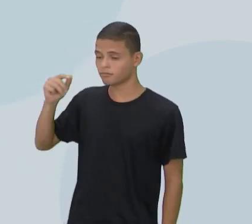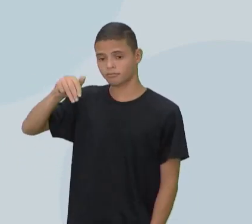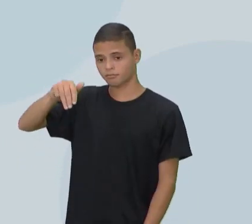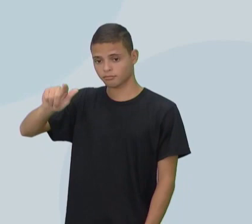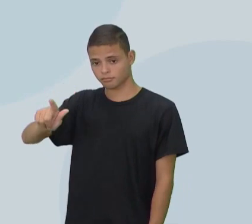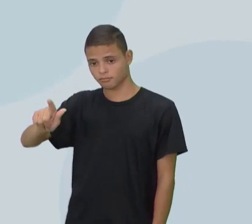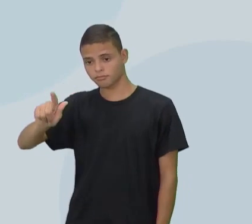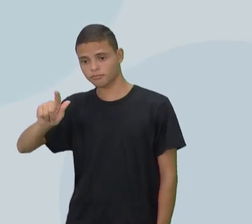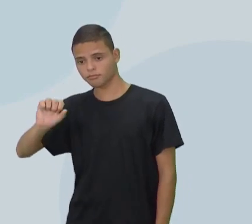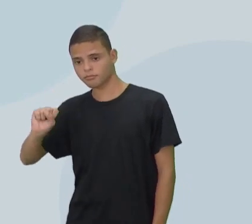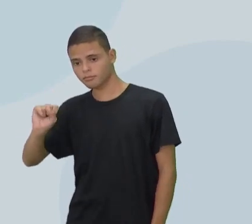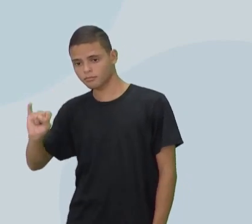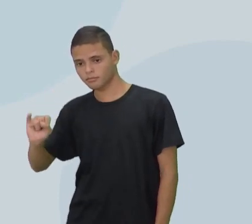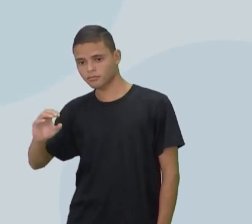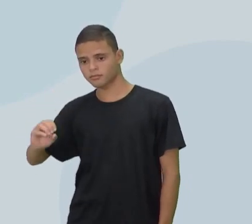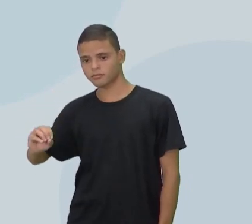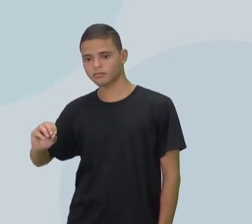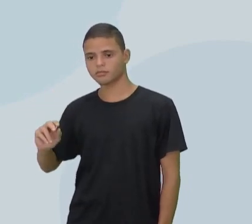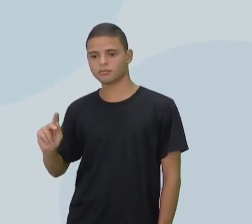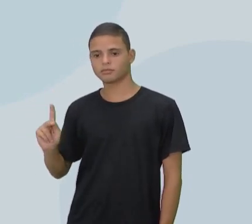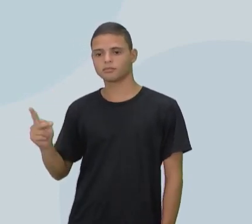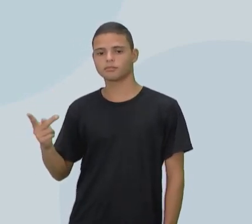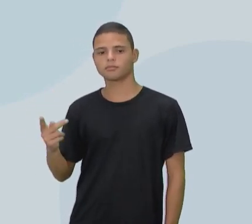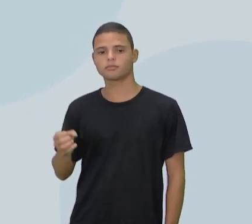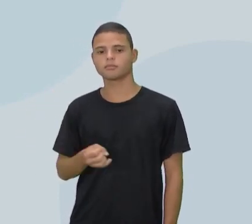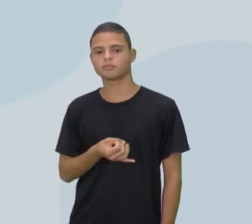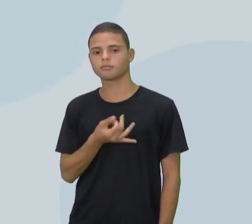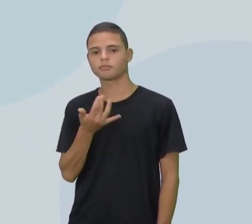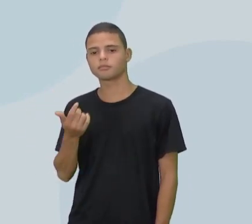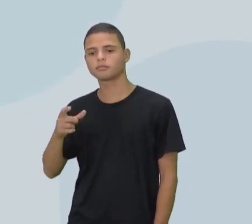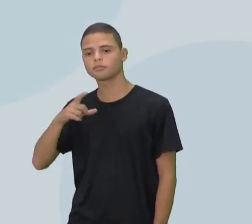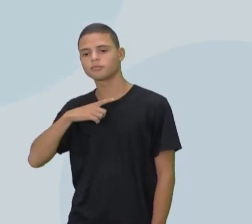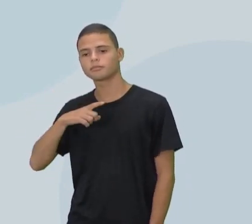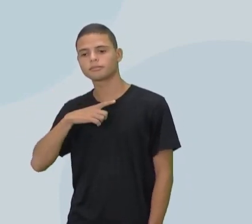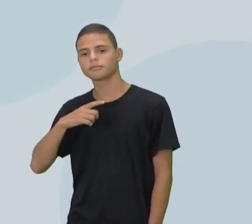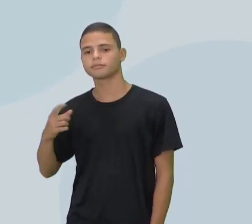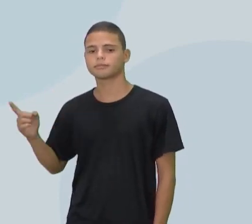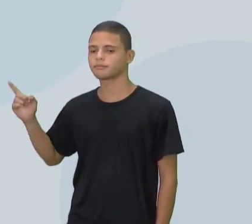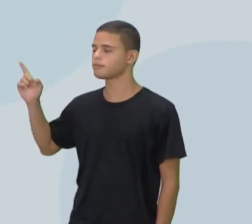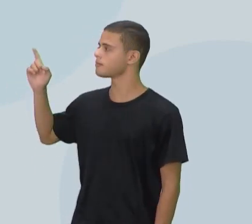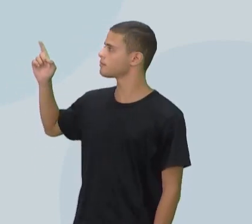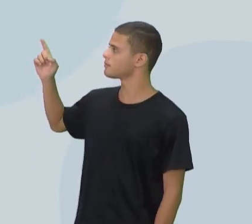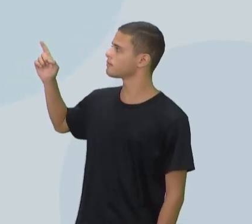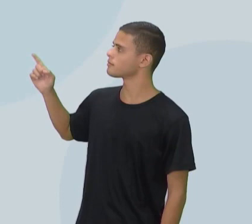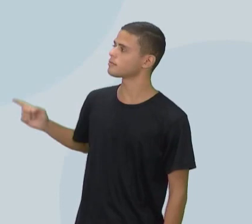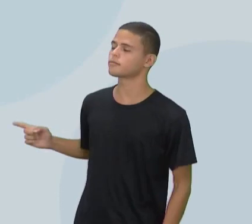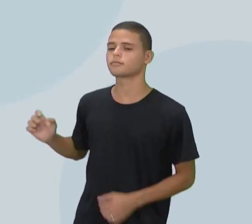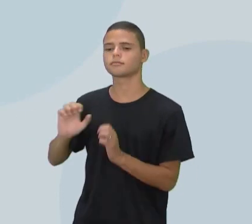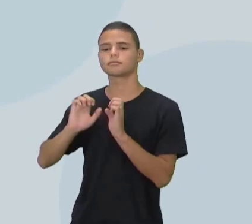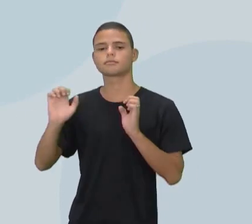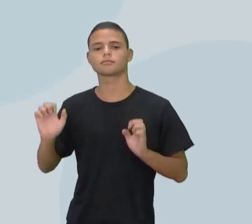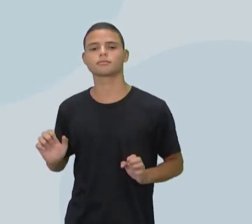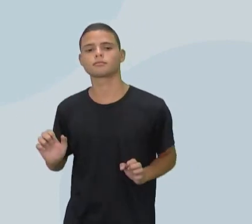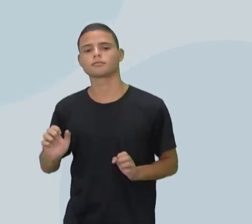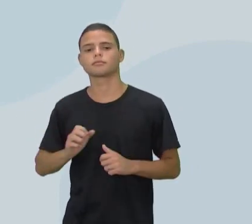Magnésio, silício, oxigênio e hidrogênio. Isso. E quantos átomos nós temos na estrutura de uma partícula ali do amianto